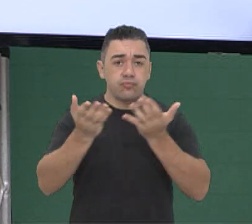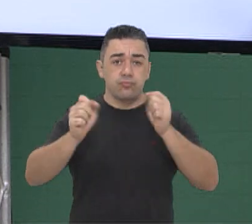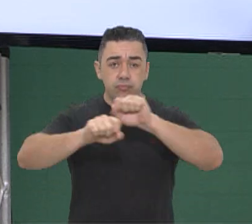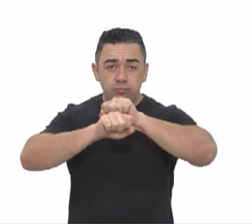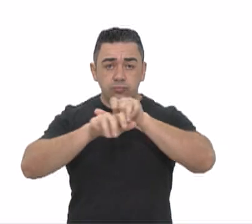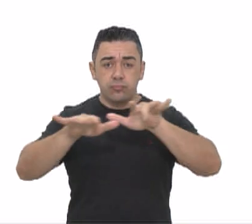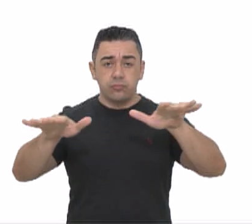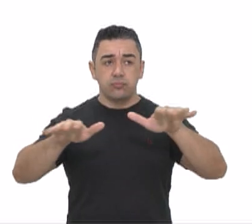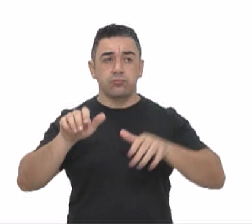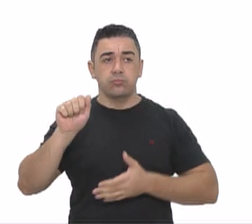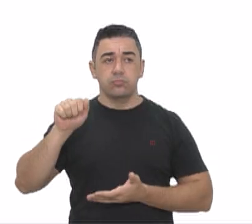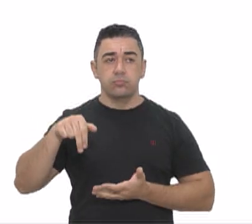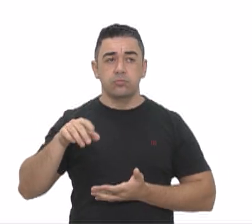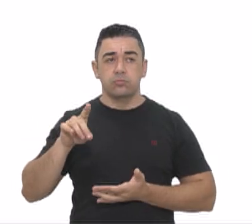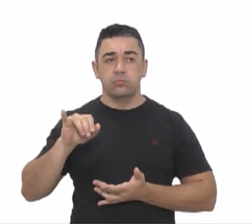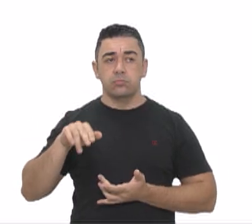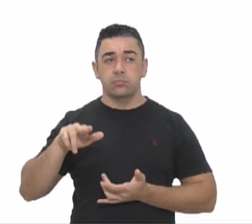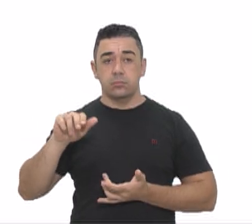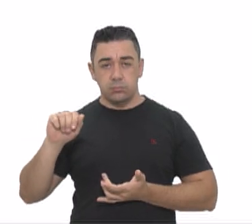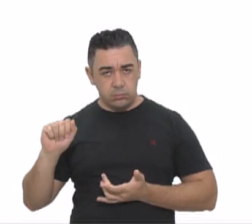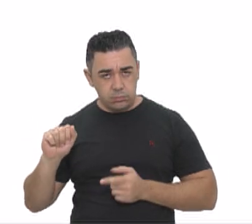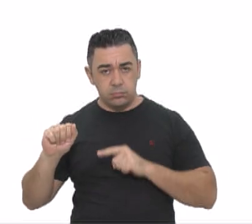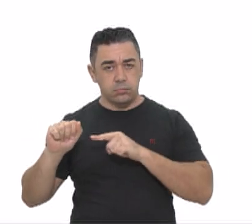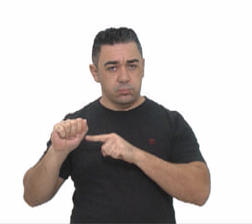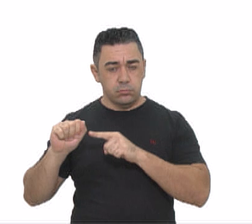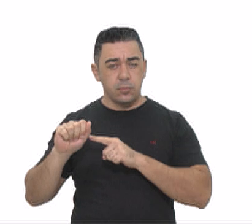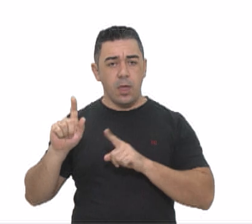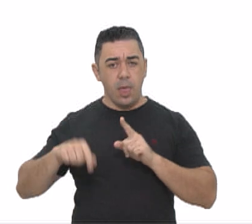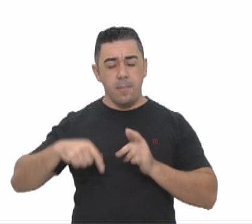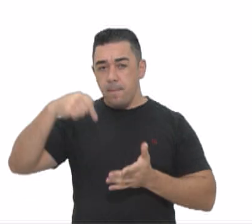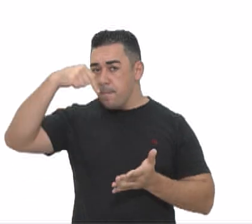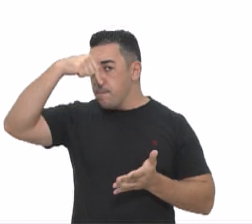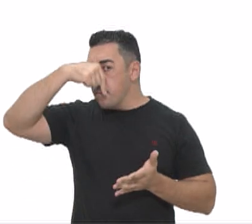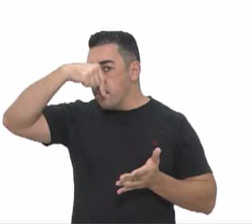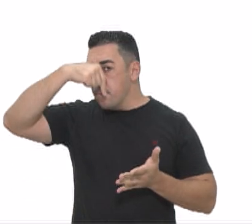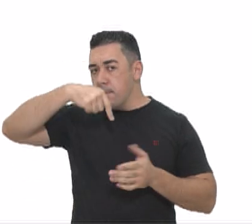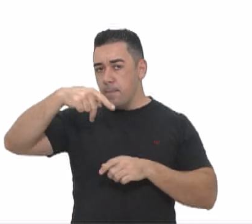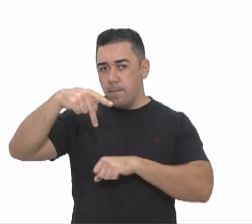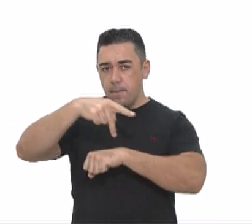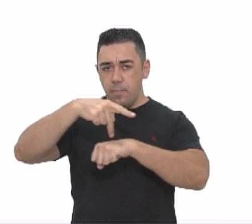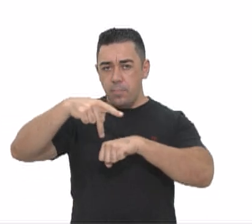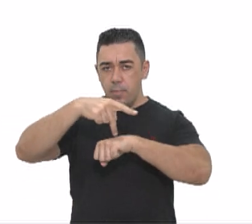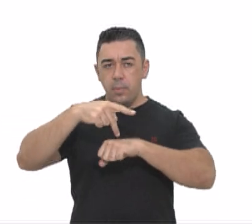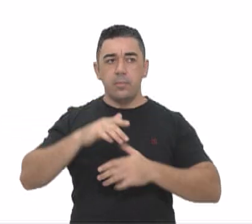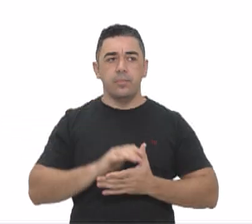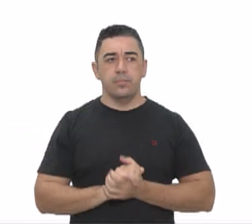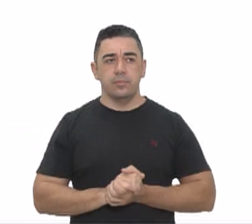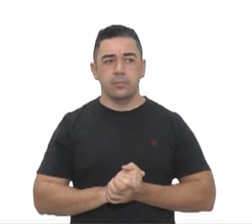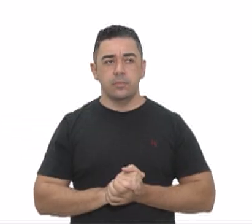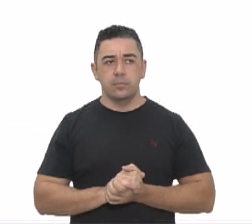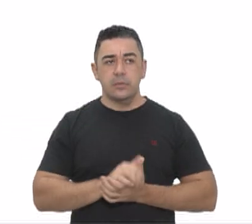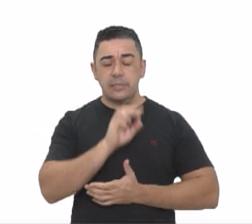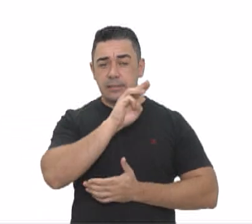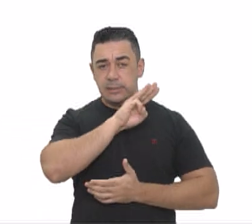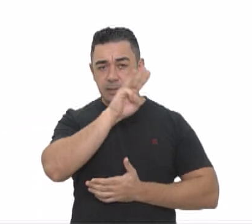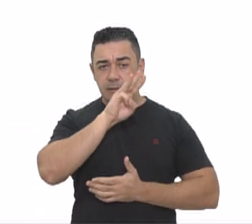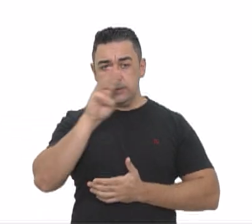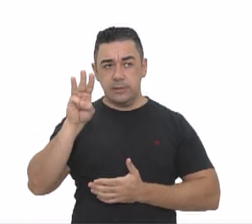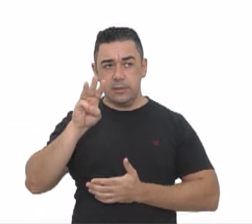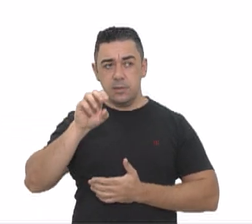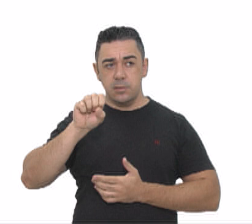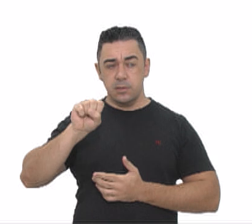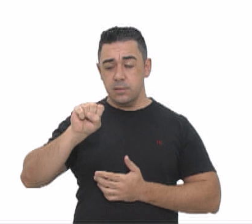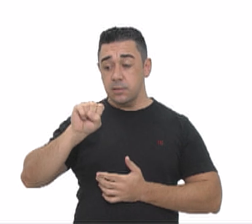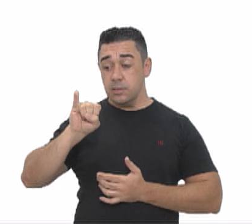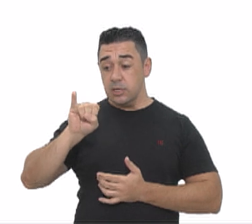é Andina, uma agência peruana de notícias. Aqui nós colocamos o sítio. Neste caso, a